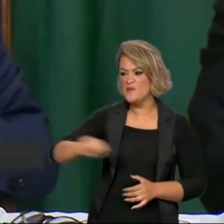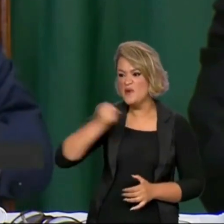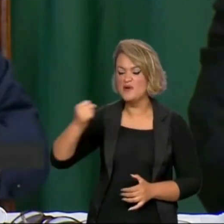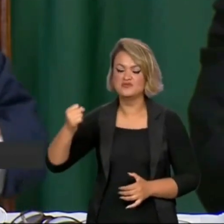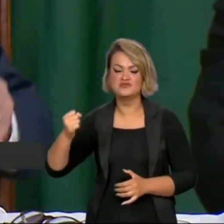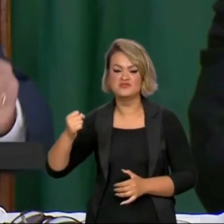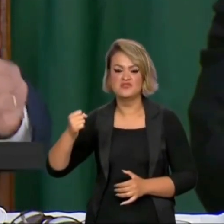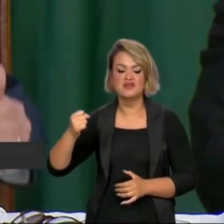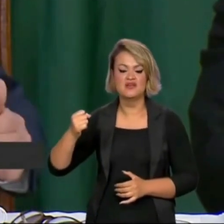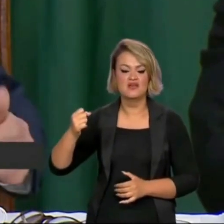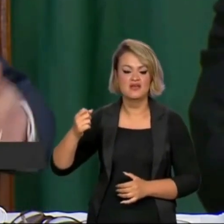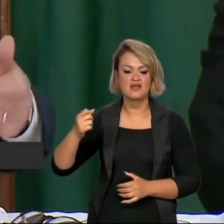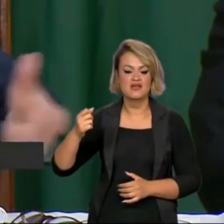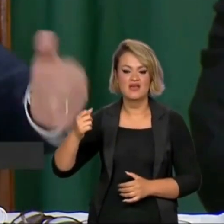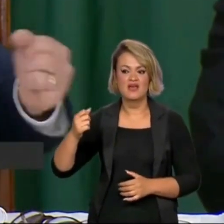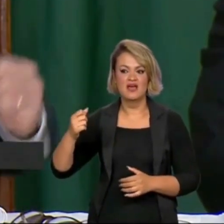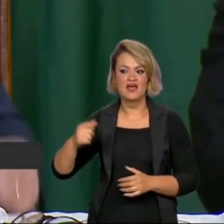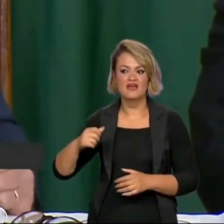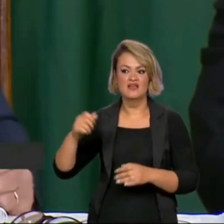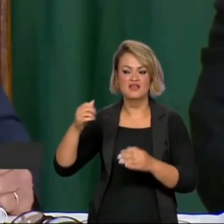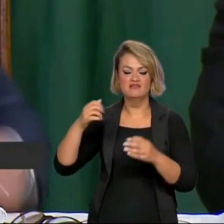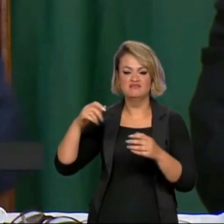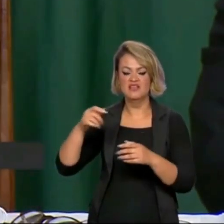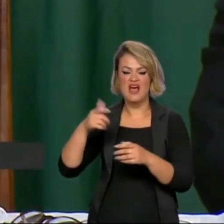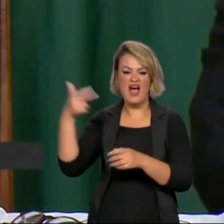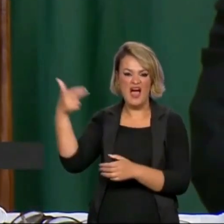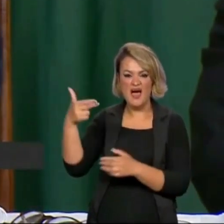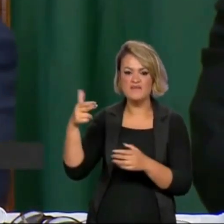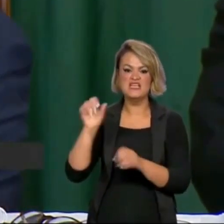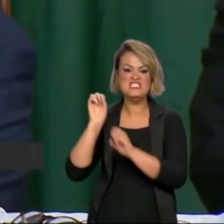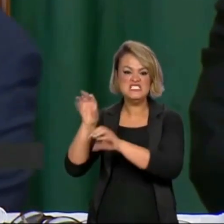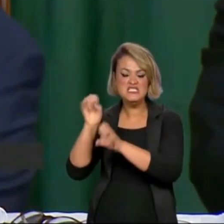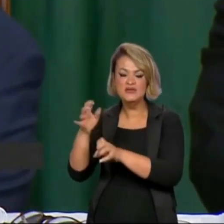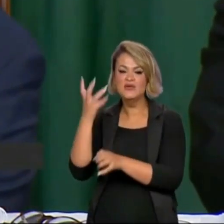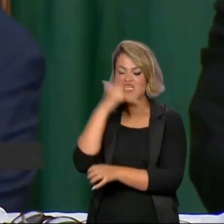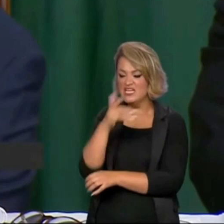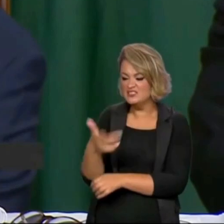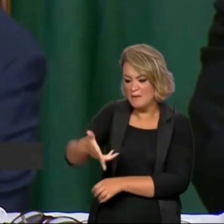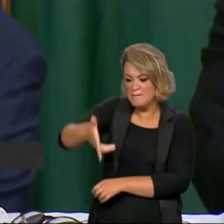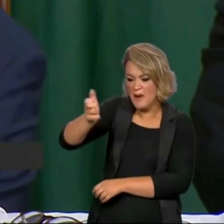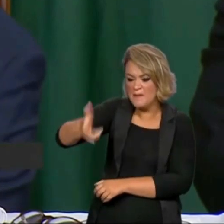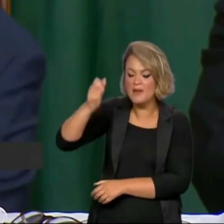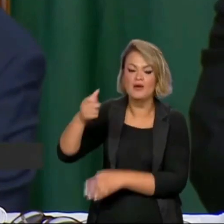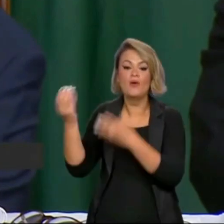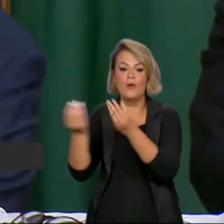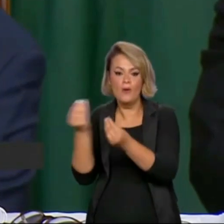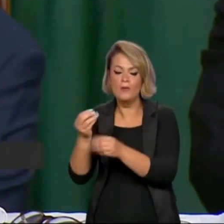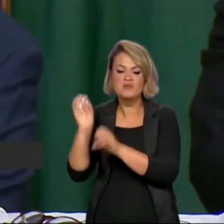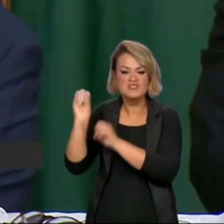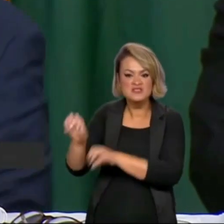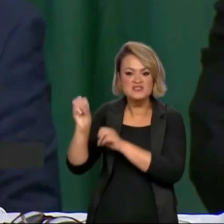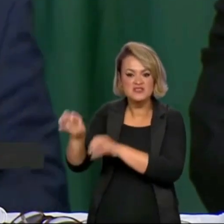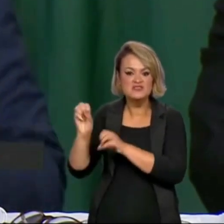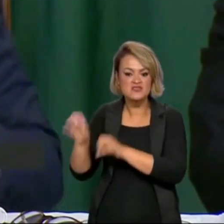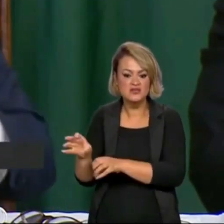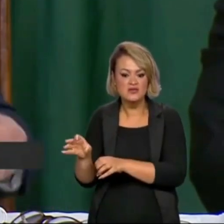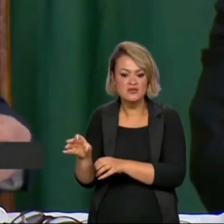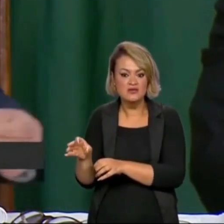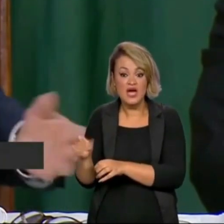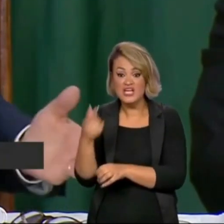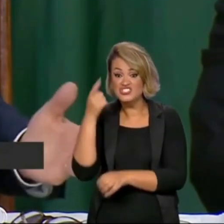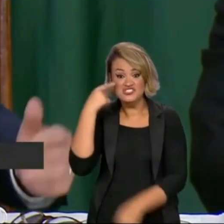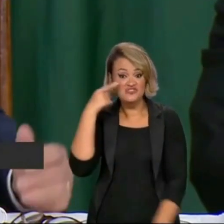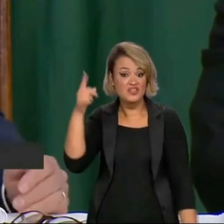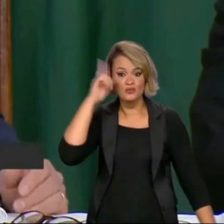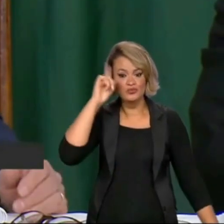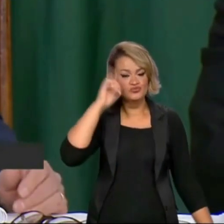possível que eu possa ficar fazendo propaganda de arma, ensinando criança a atirar. É isso que a gente vê